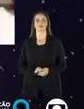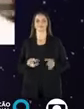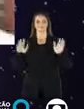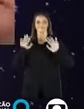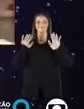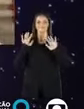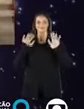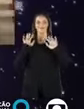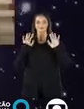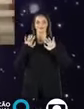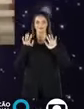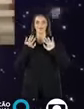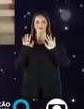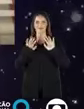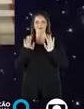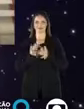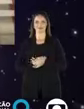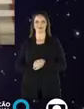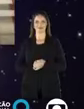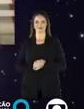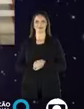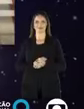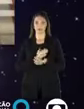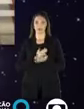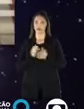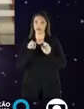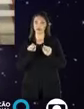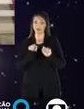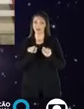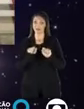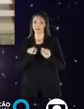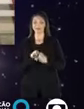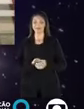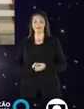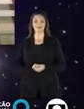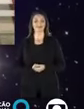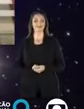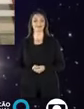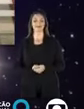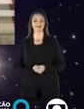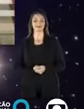Oi, gente. Podemos começar, Márcio?